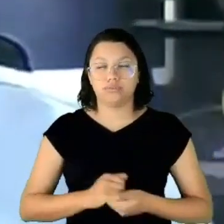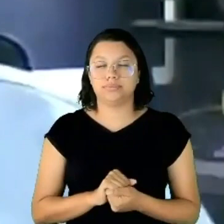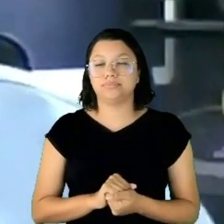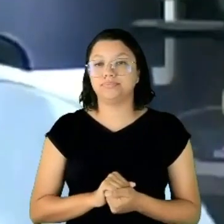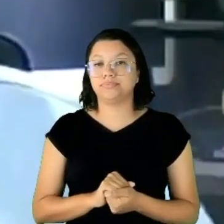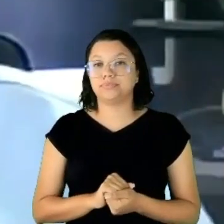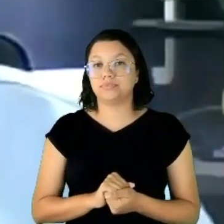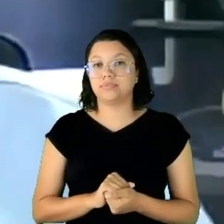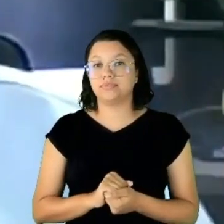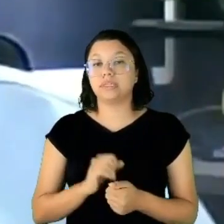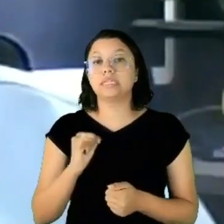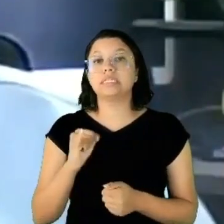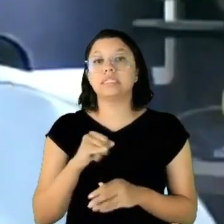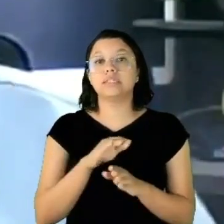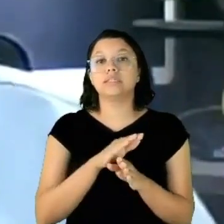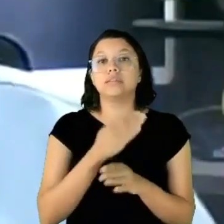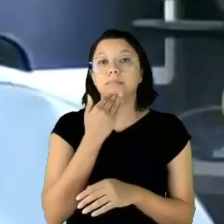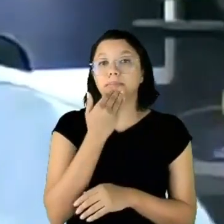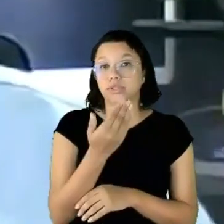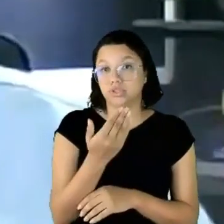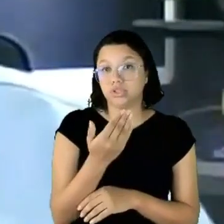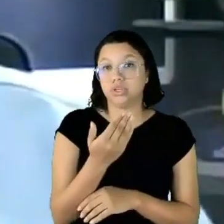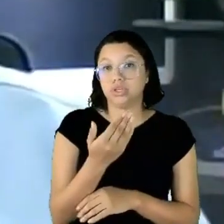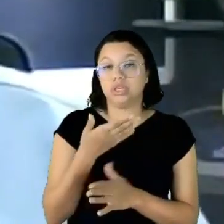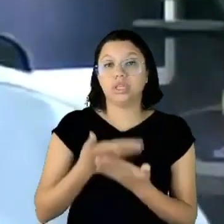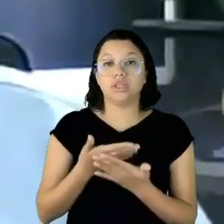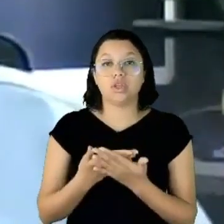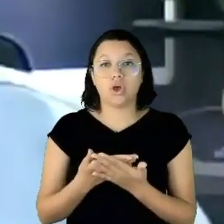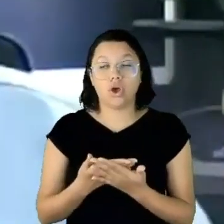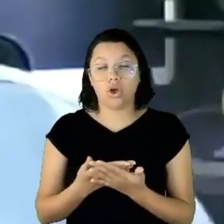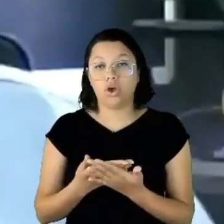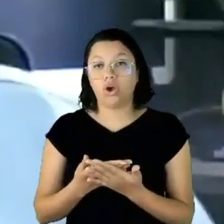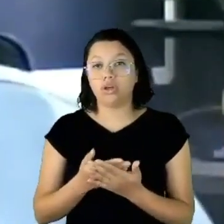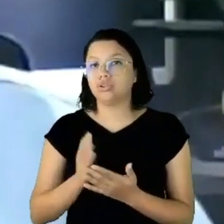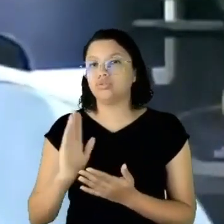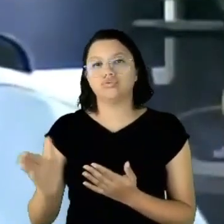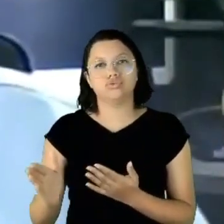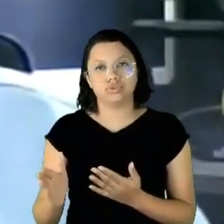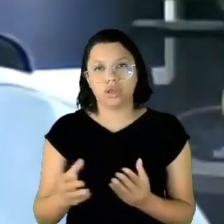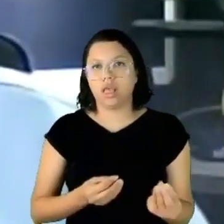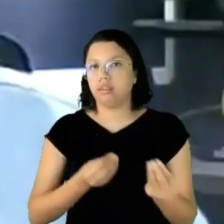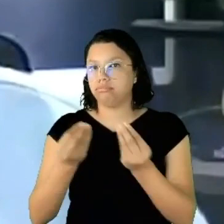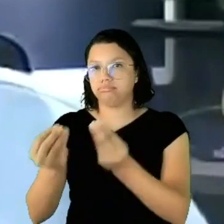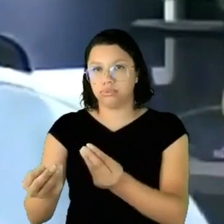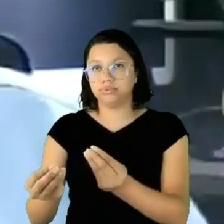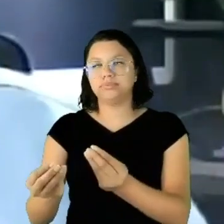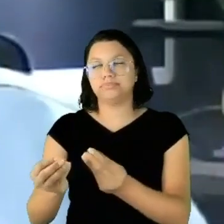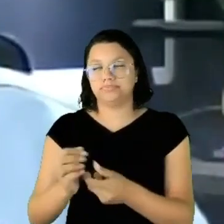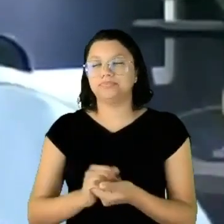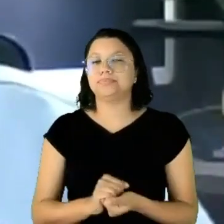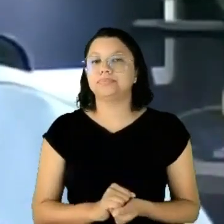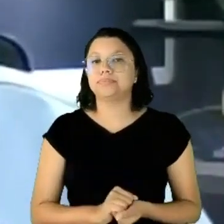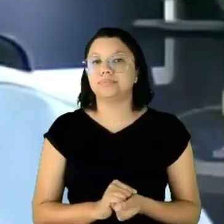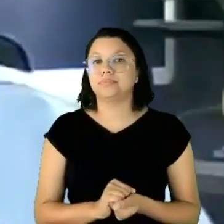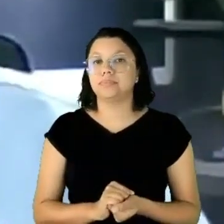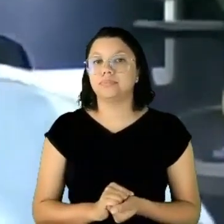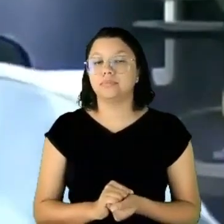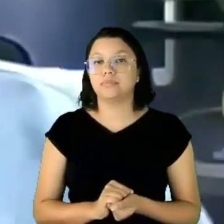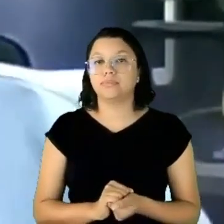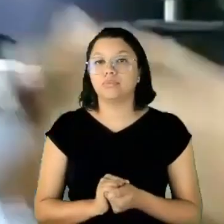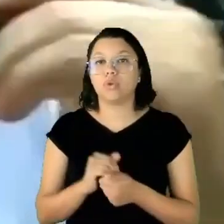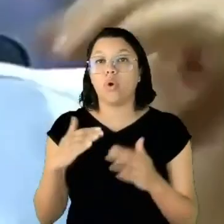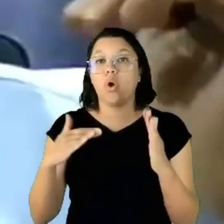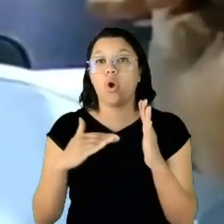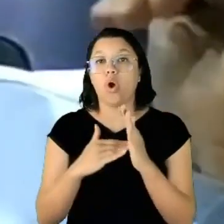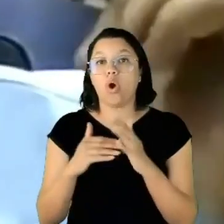se você recomendar lá pedir na escola eles já fornecem os links dos do